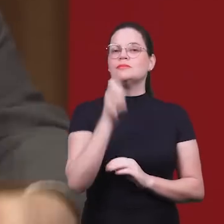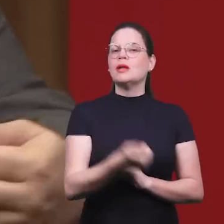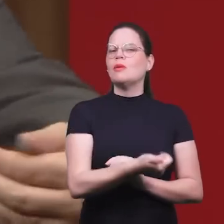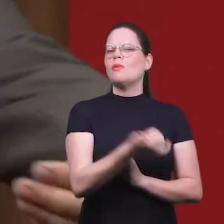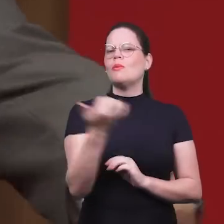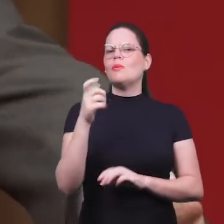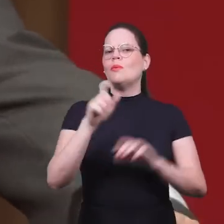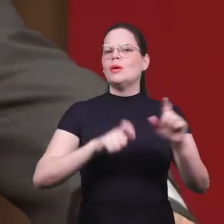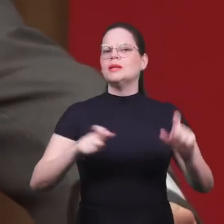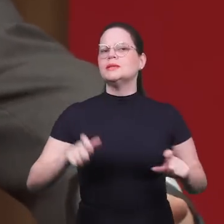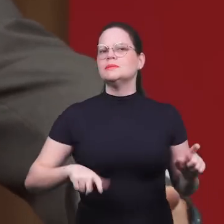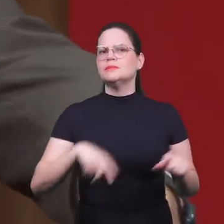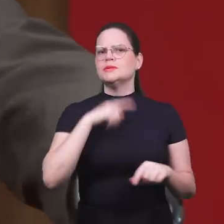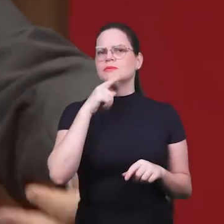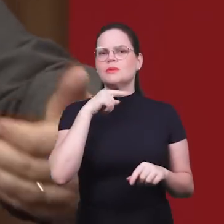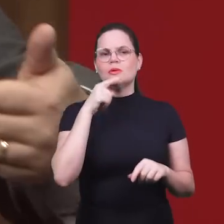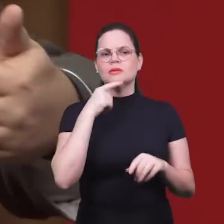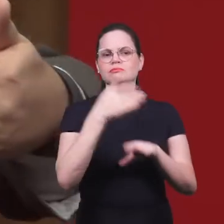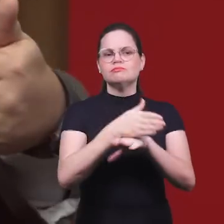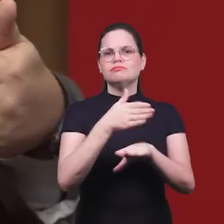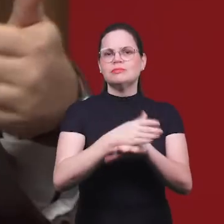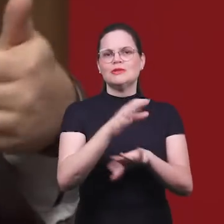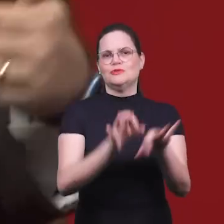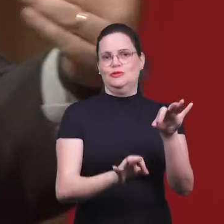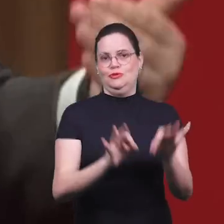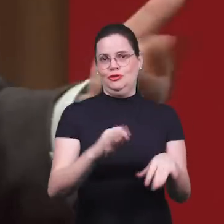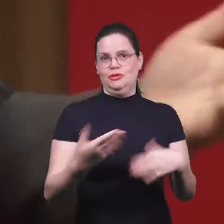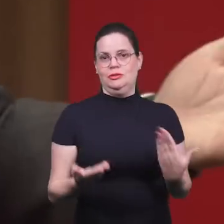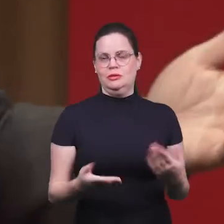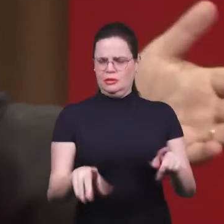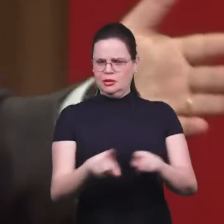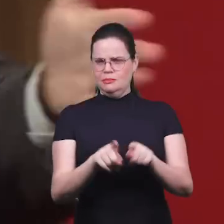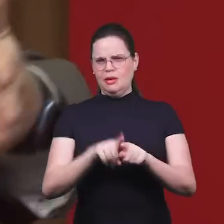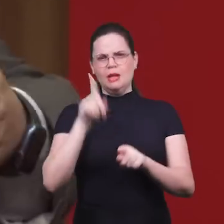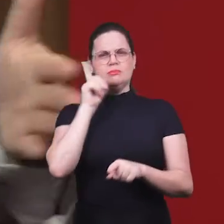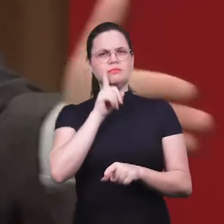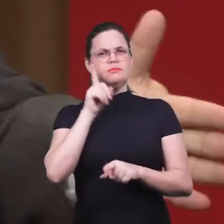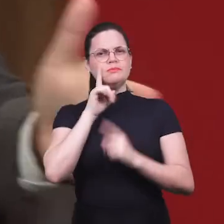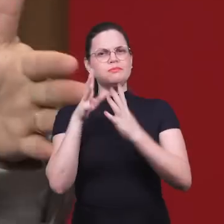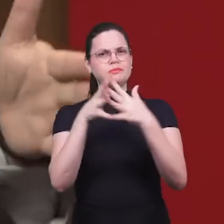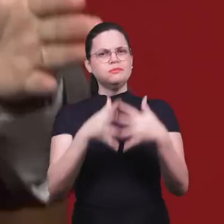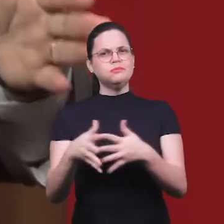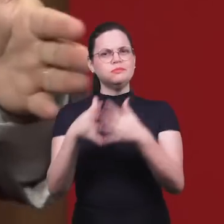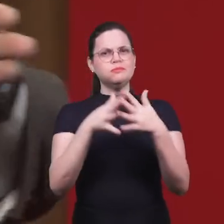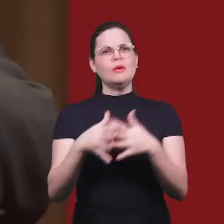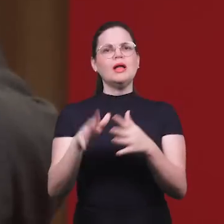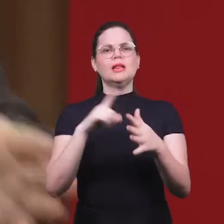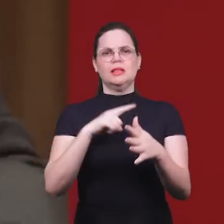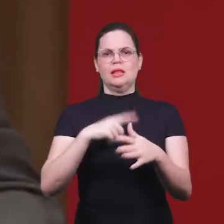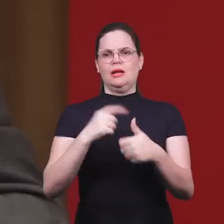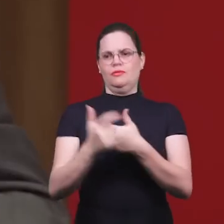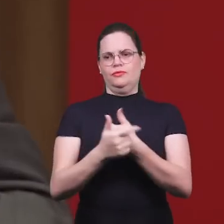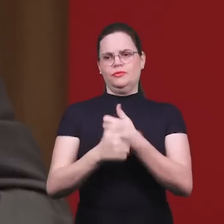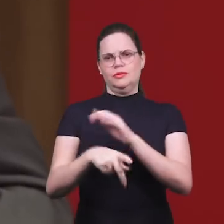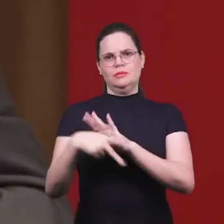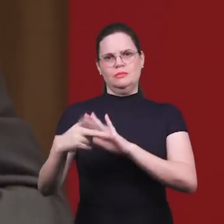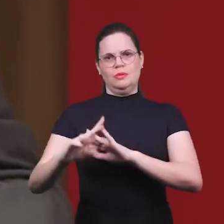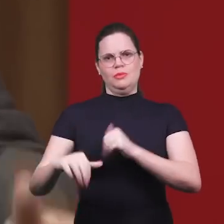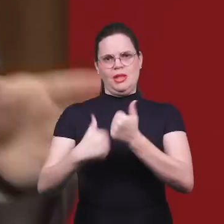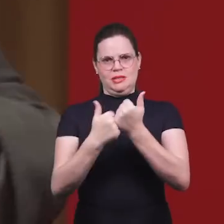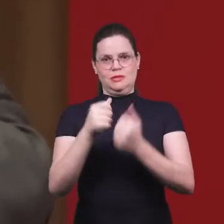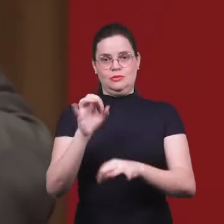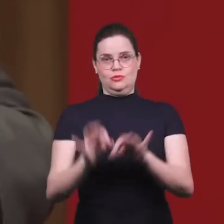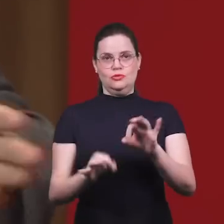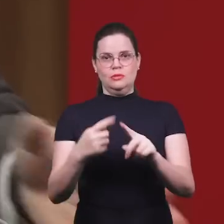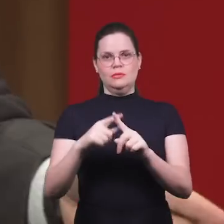têm dificuldade de acessar a lei. E às vezes existe até nos Estados Unidos o paralegal, né, o papel desse assessor jurídico. Mas